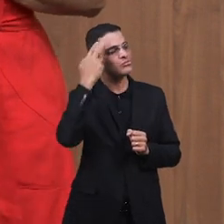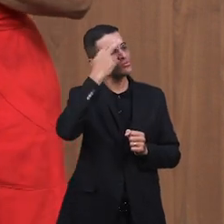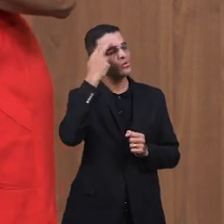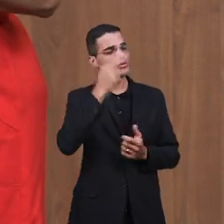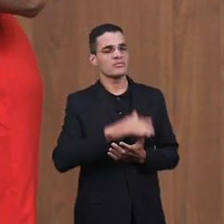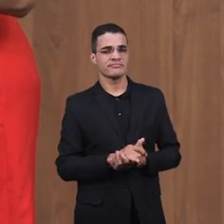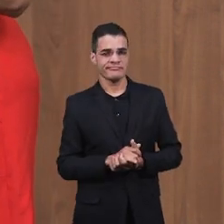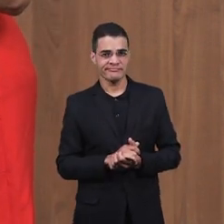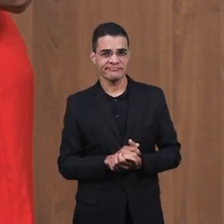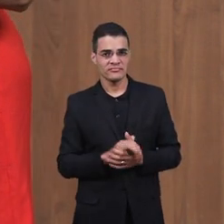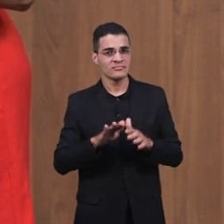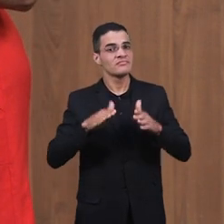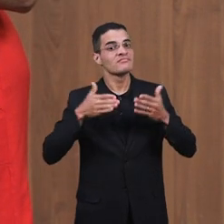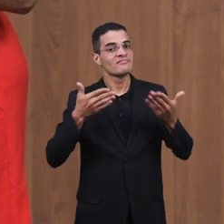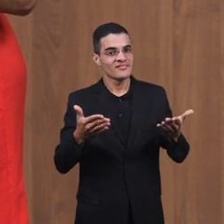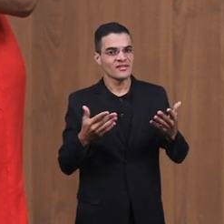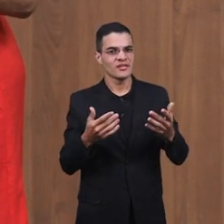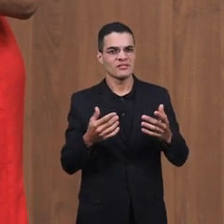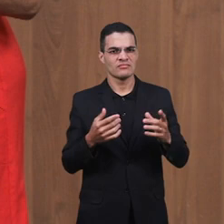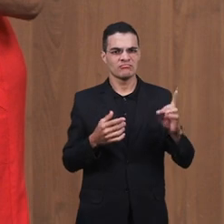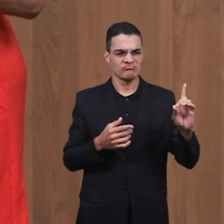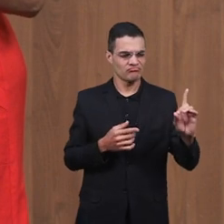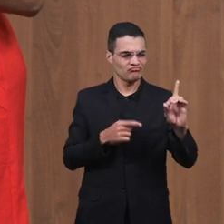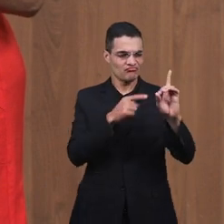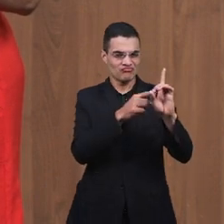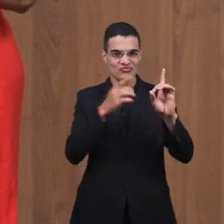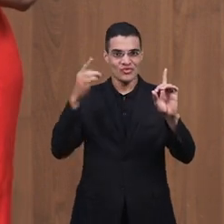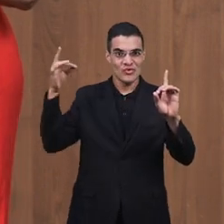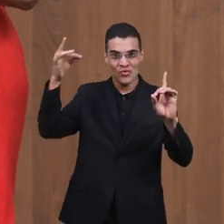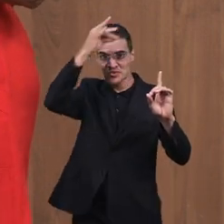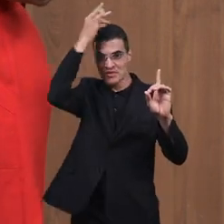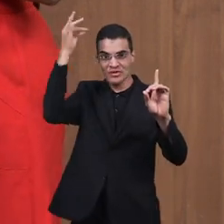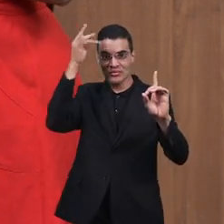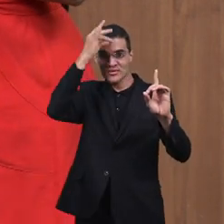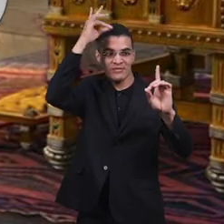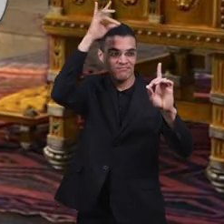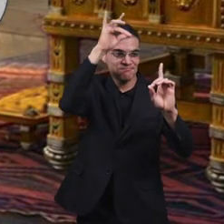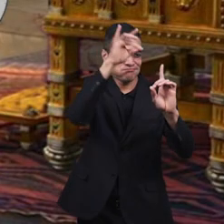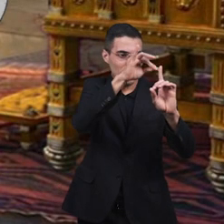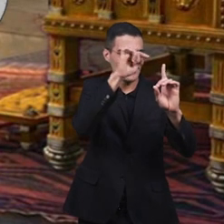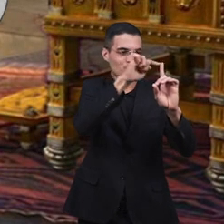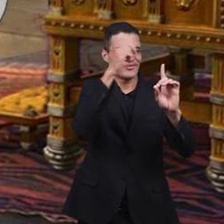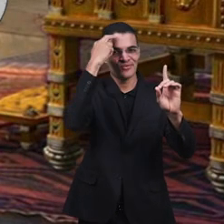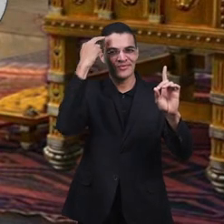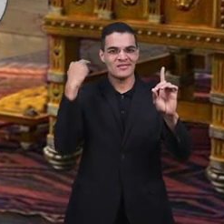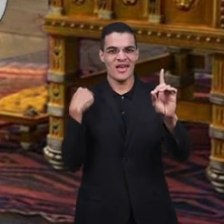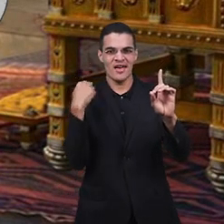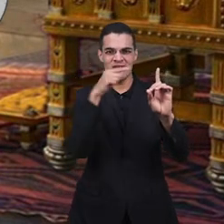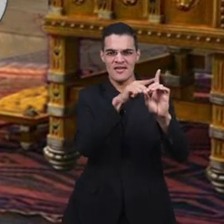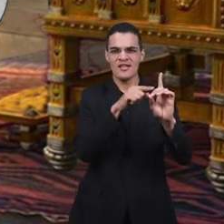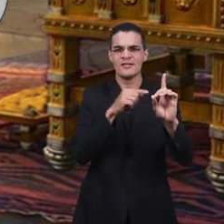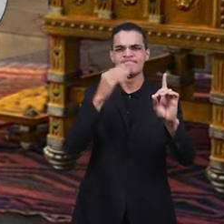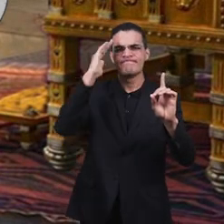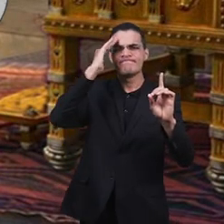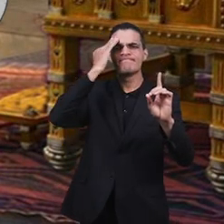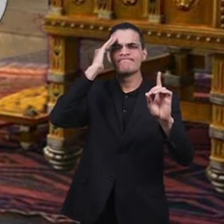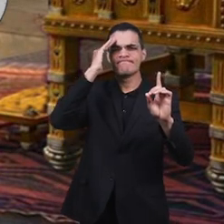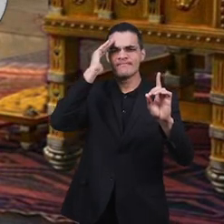aqueles sonhos. Então José, cheio do Espírito Santo, interpretou os